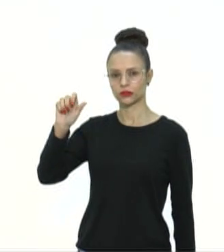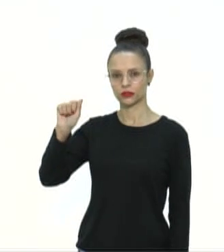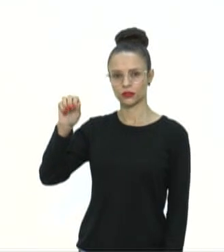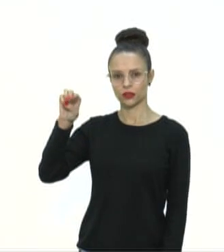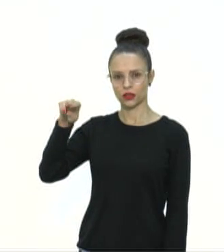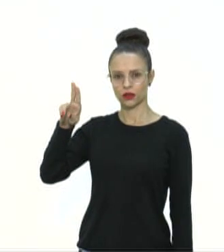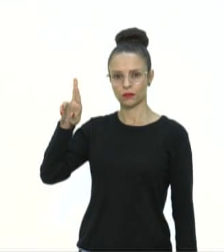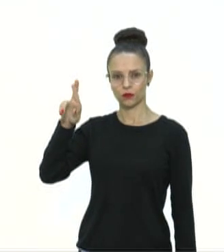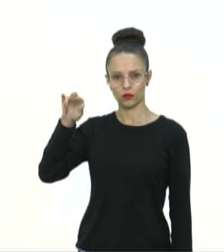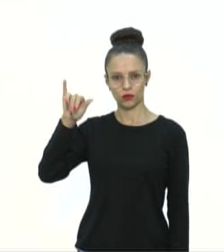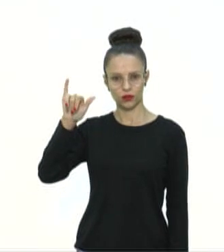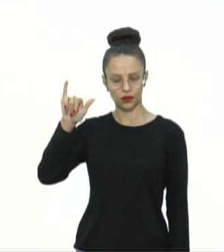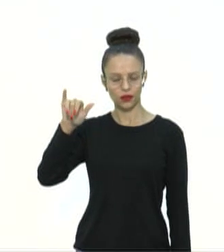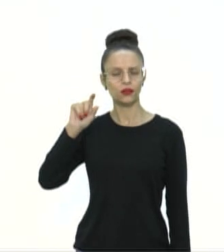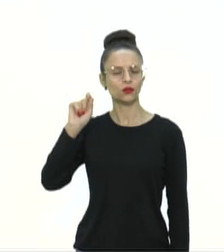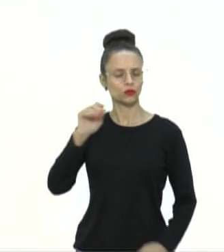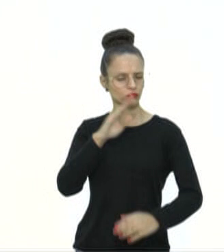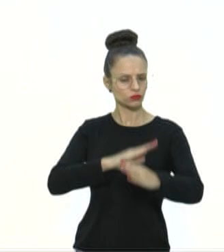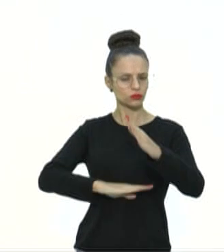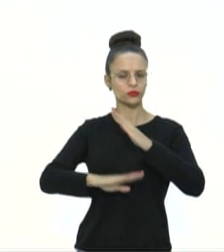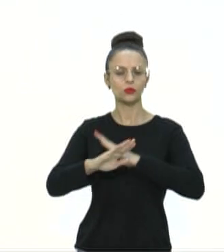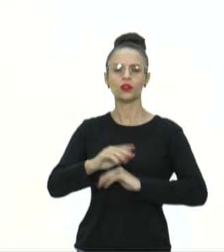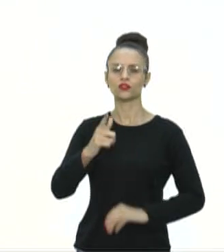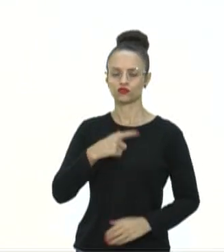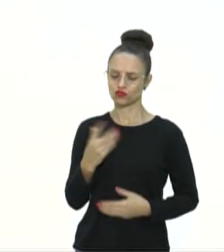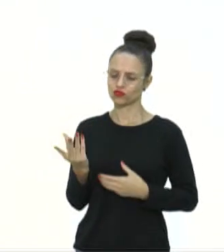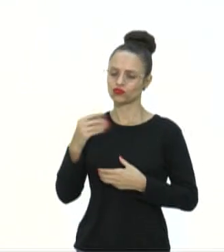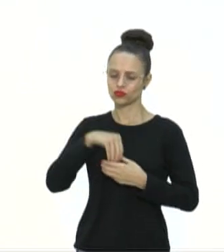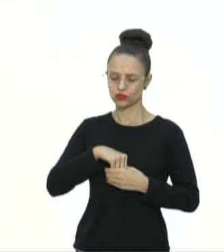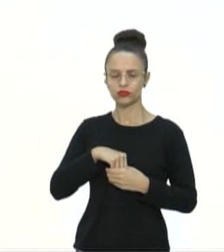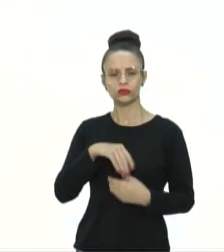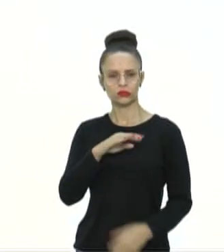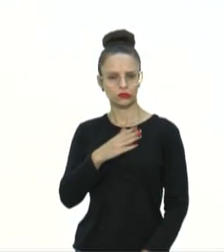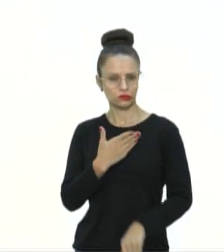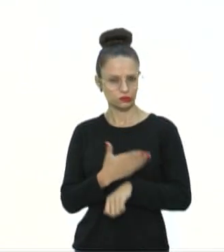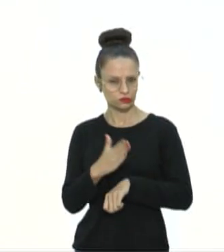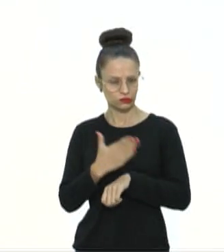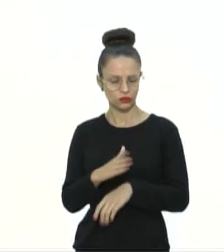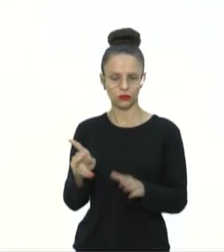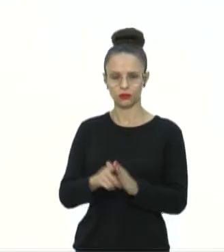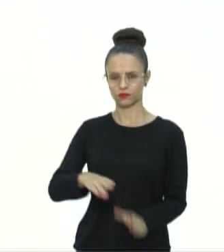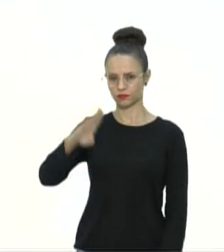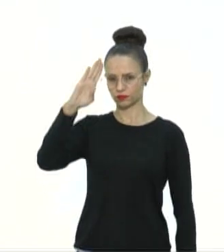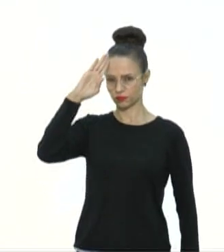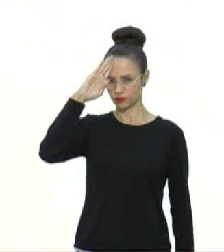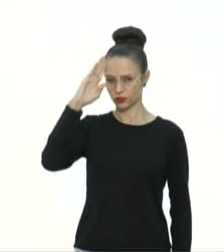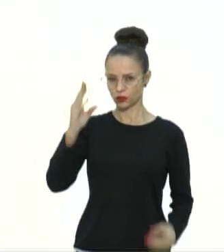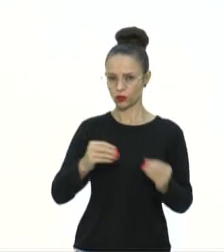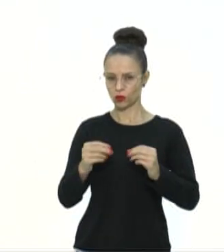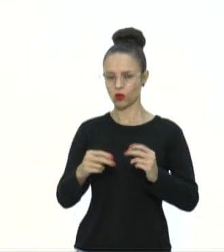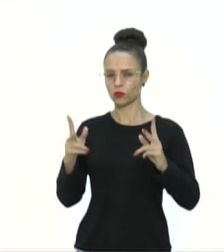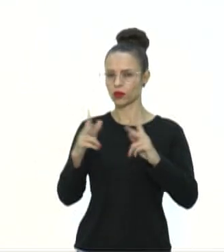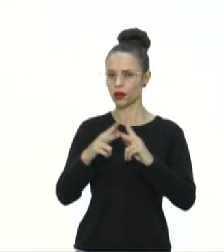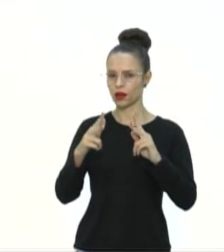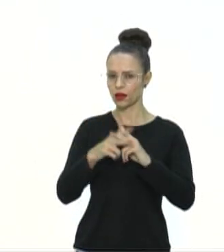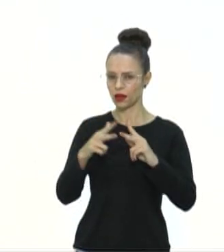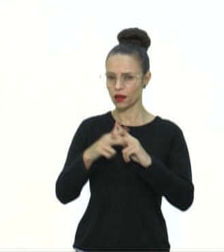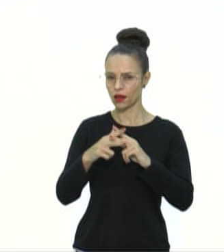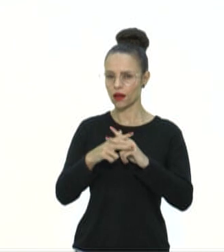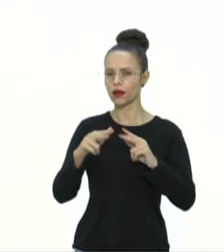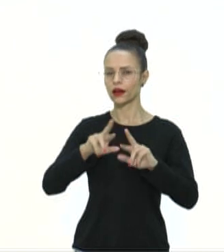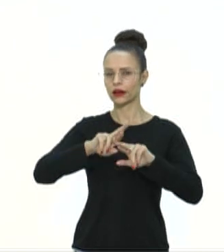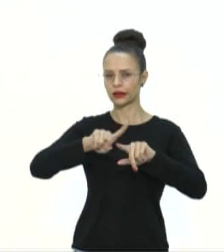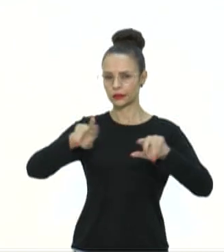samurais preservavam particularmente o treinamento militar. Através das artes marciais